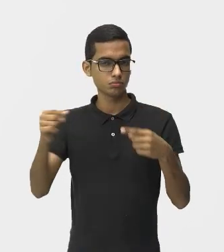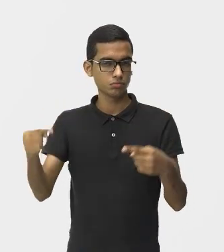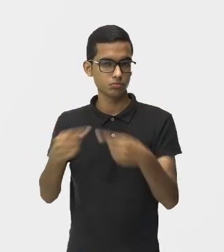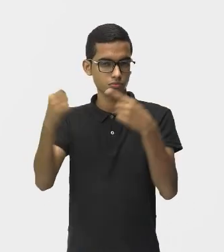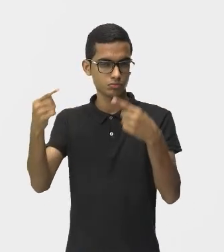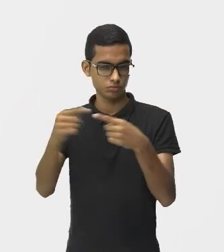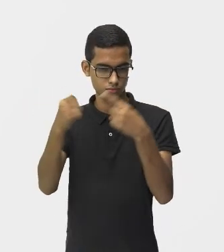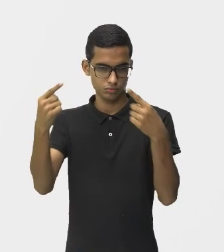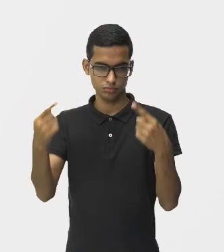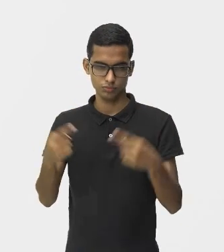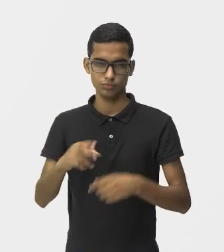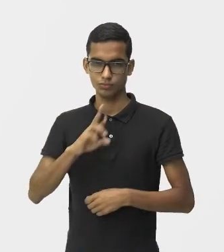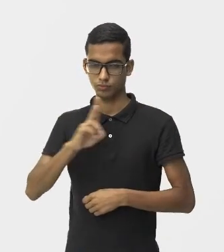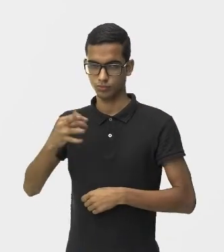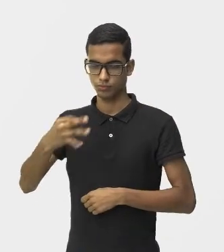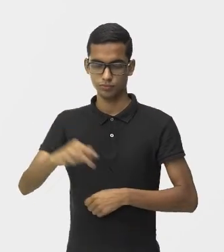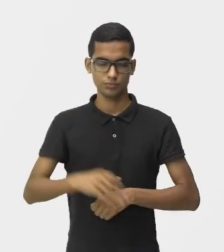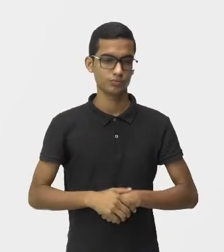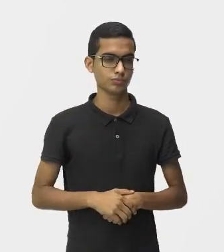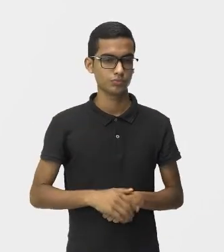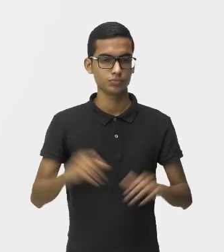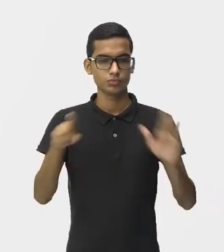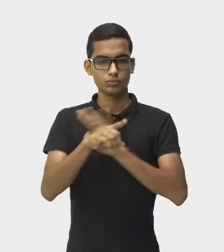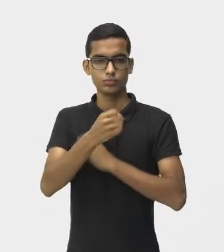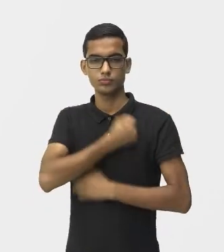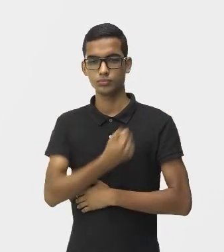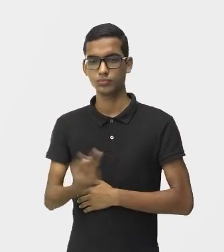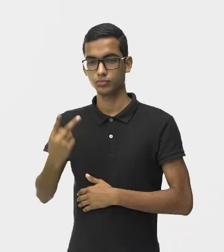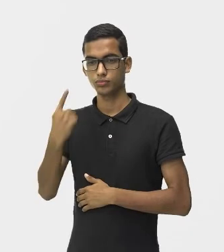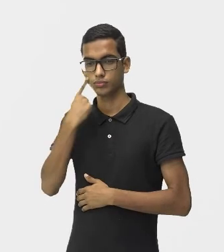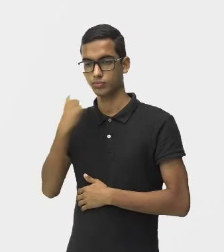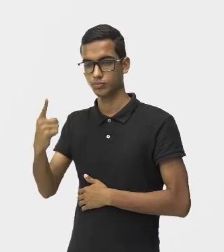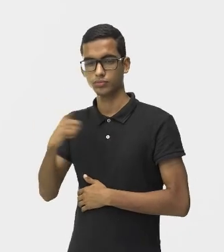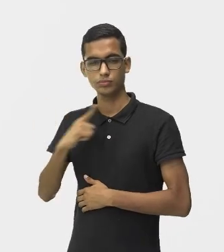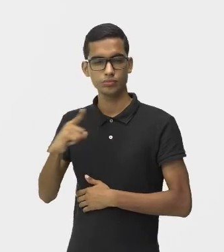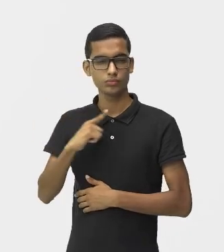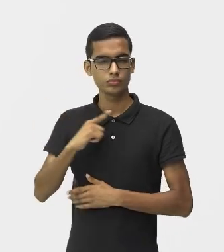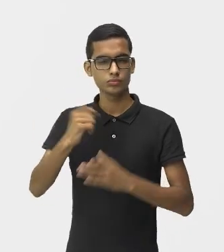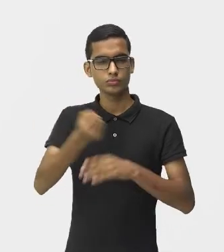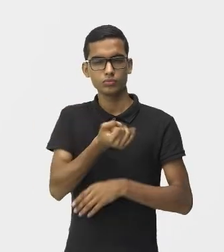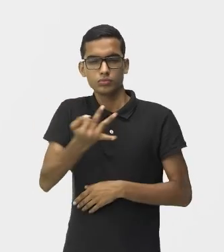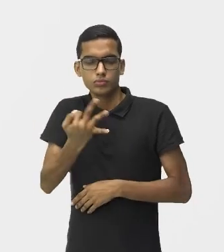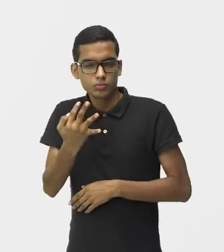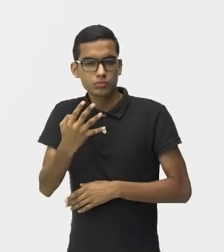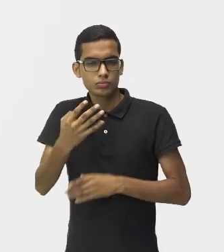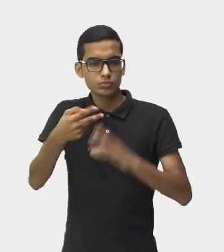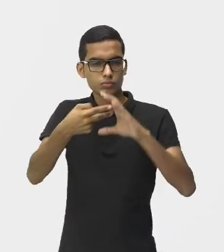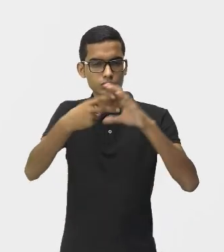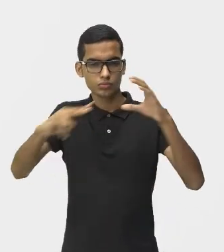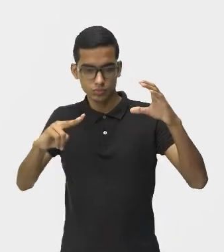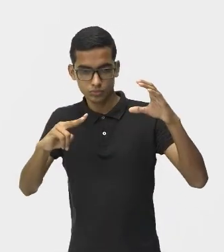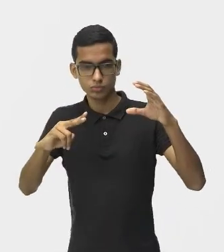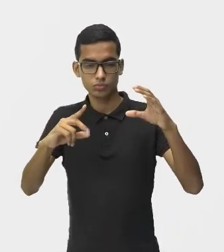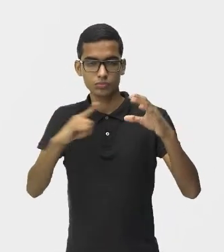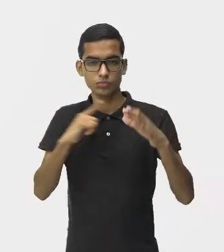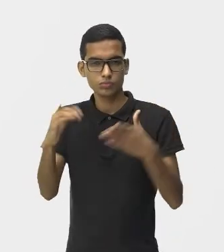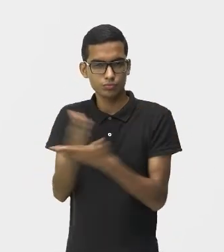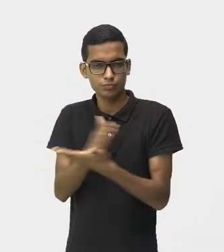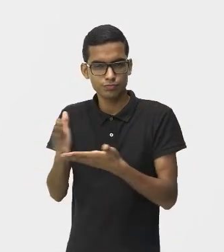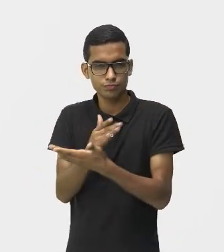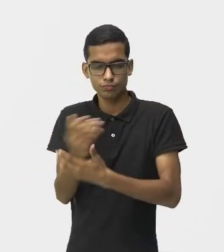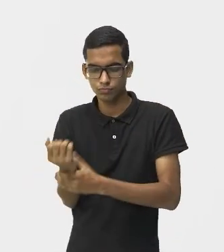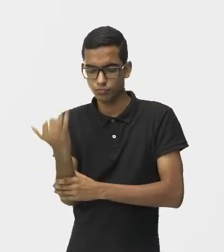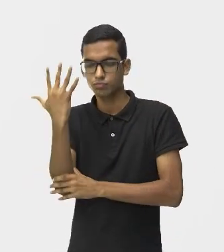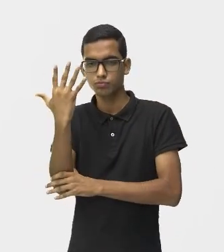questão 2. A seguir está indicado o número de cromossomos encontrados em gametas de algumas plantas